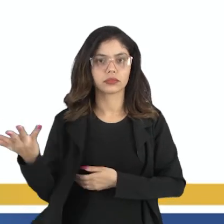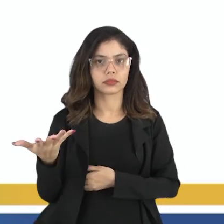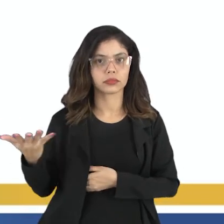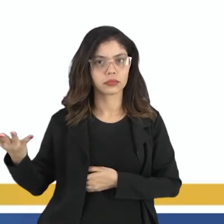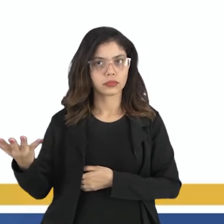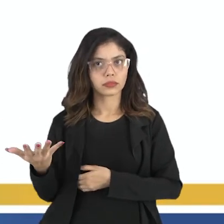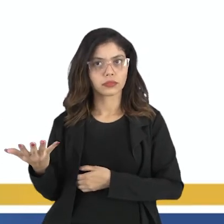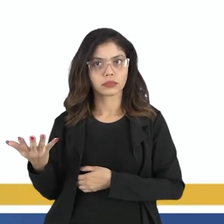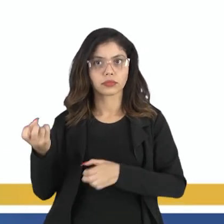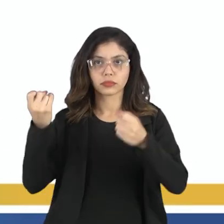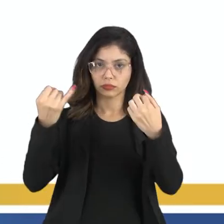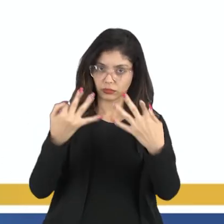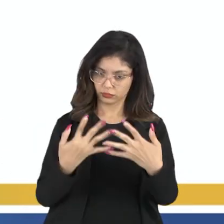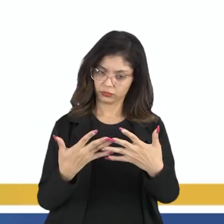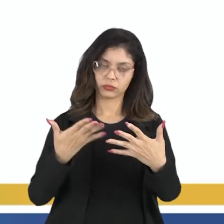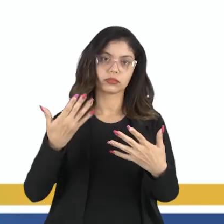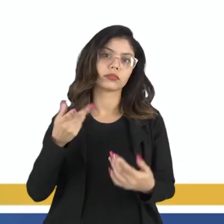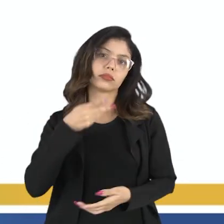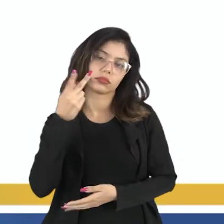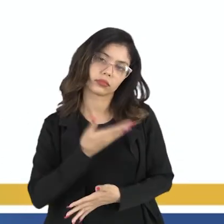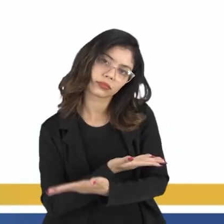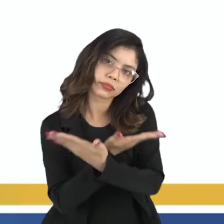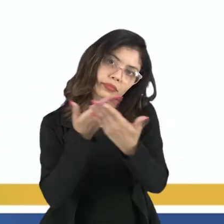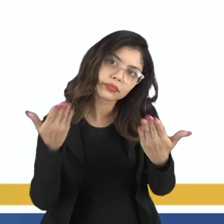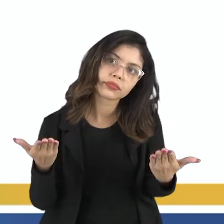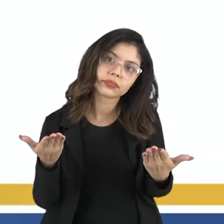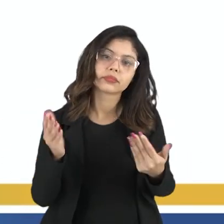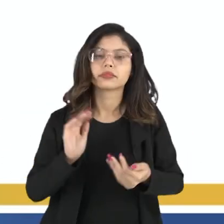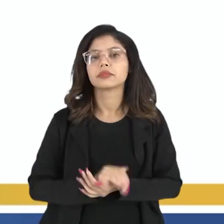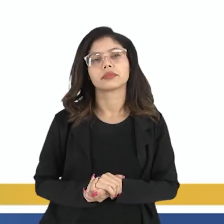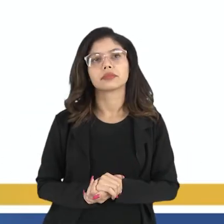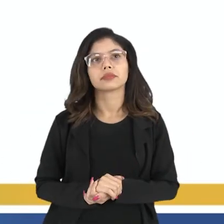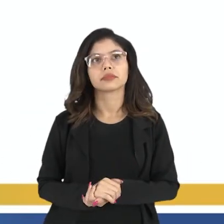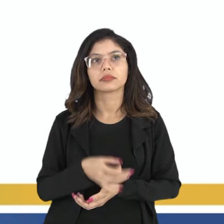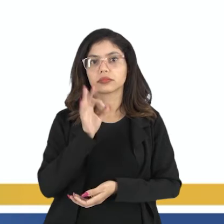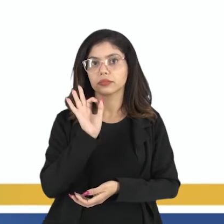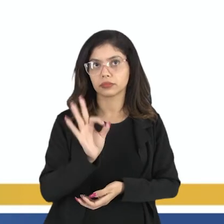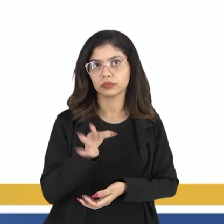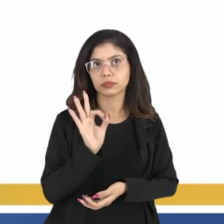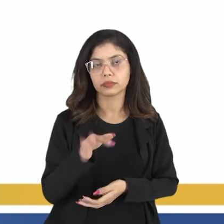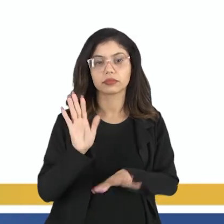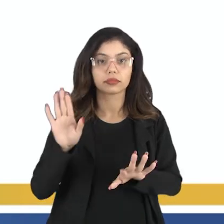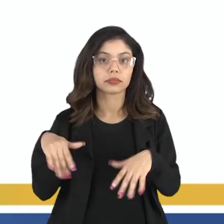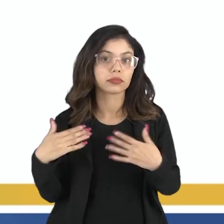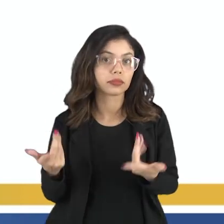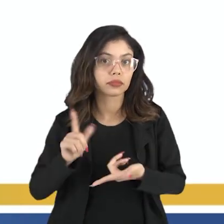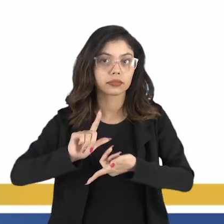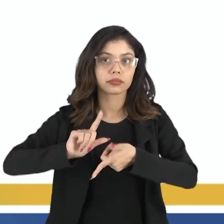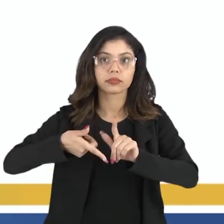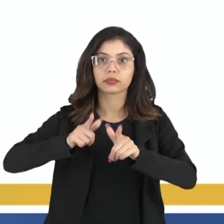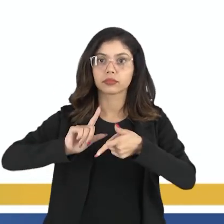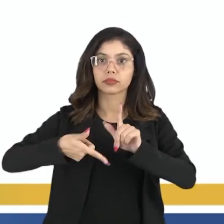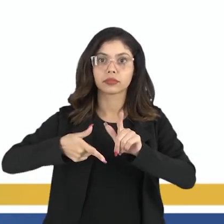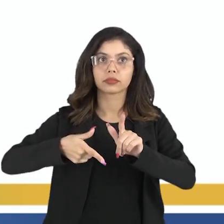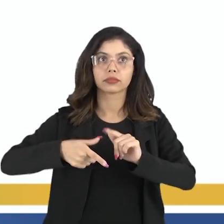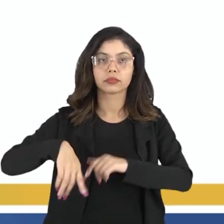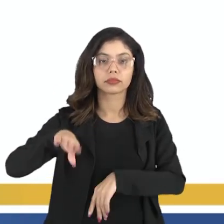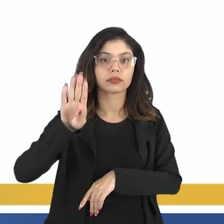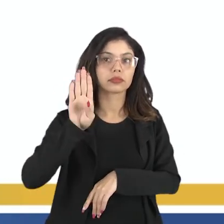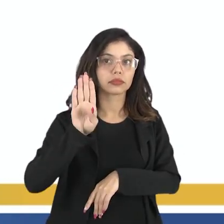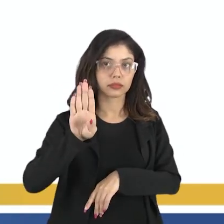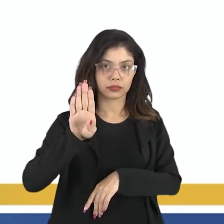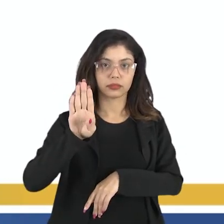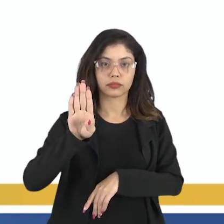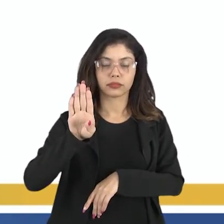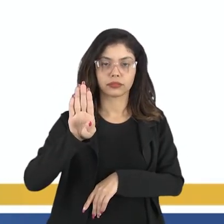base nas considerações que eu disse a todos vocês, a alternativa correta está expressa, visualizem